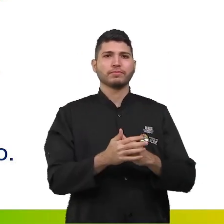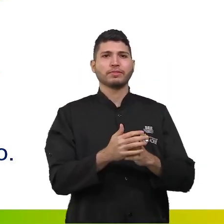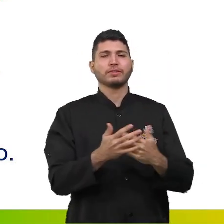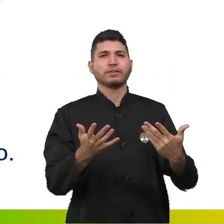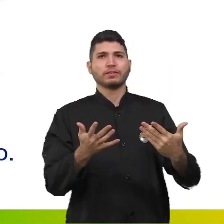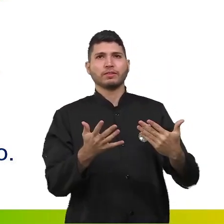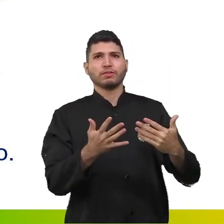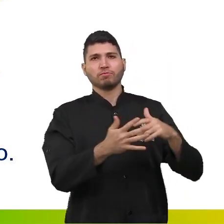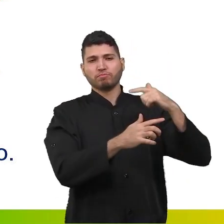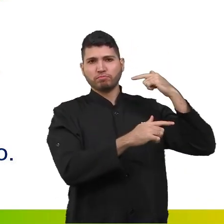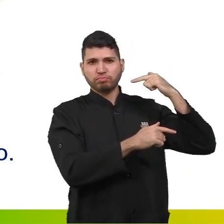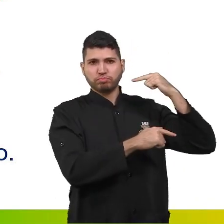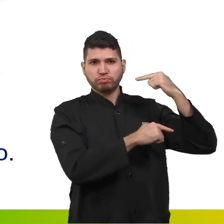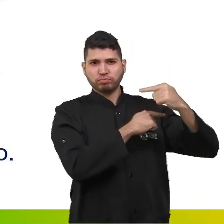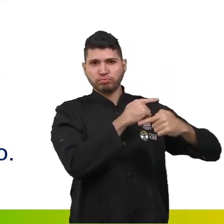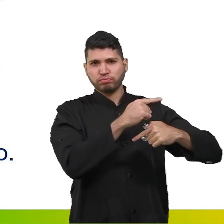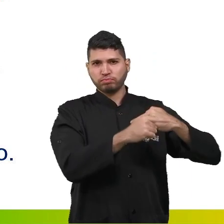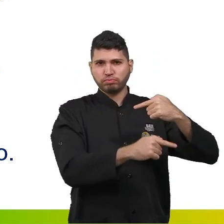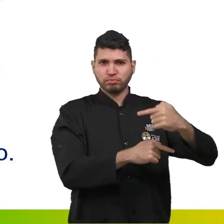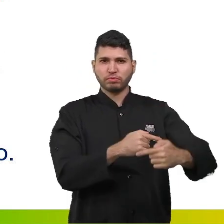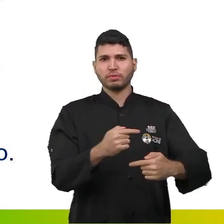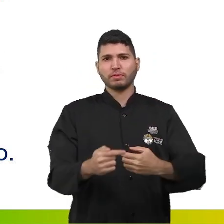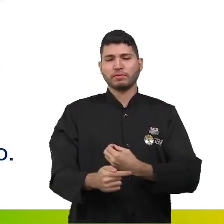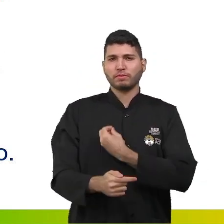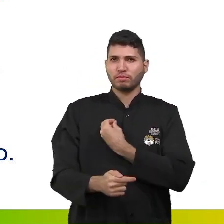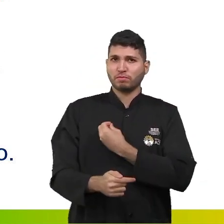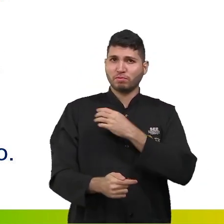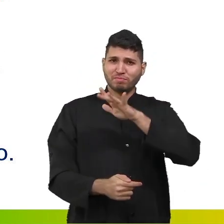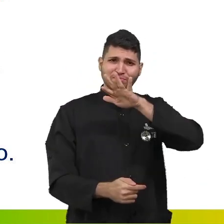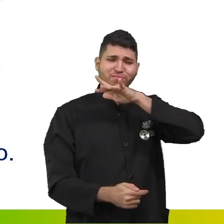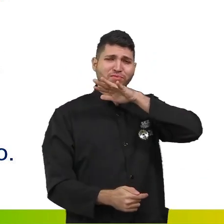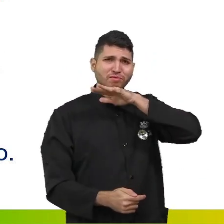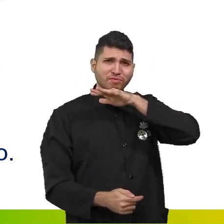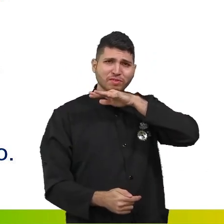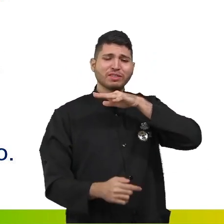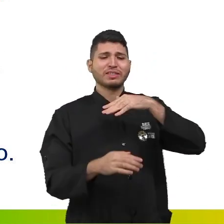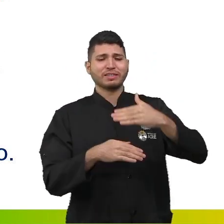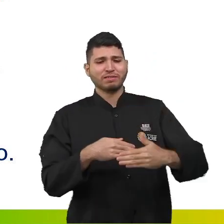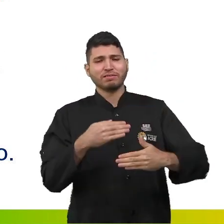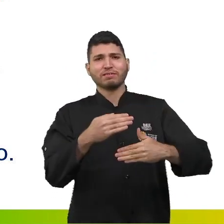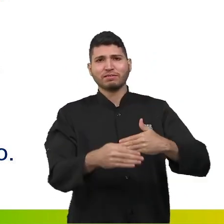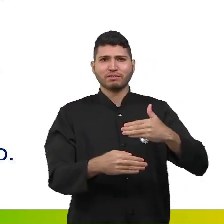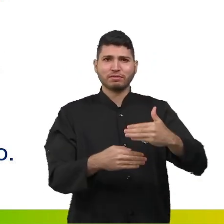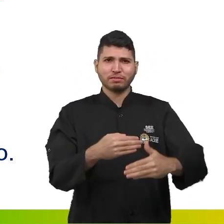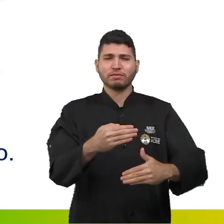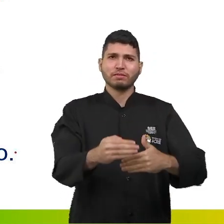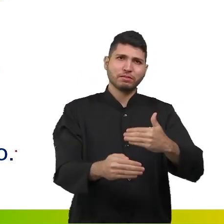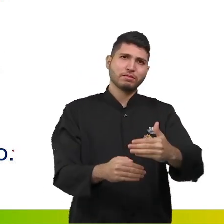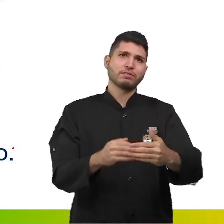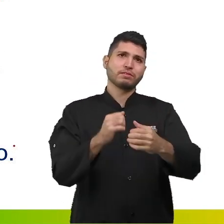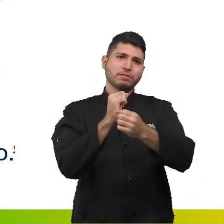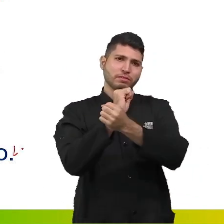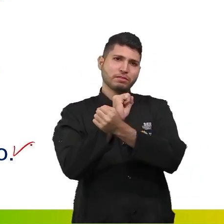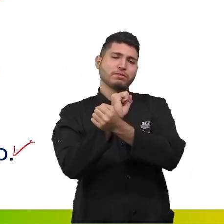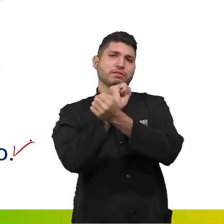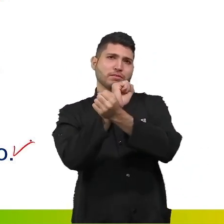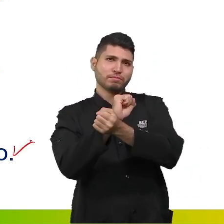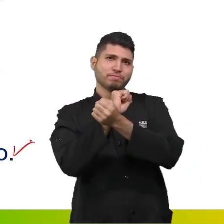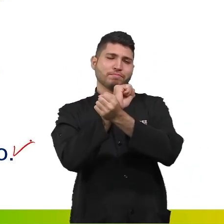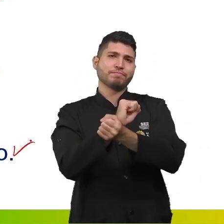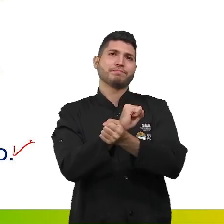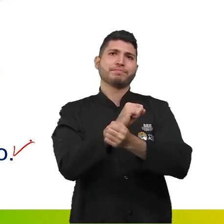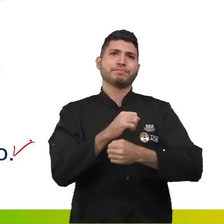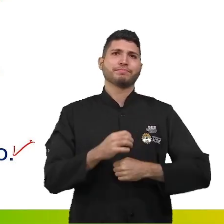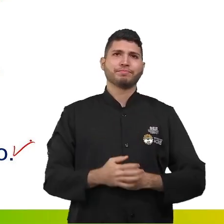herança, uma herança sombria, uma herança terrível desse processo que é tão terrível quanto que é o processo da